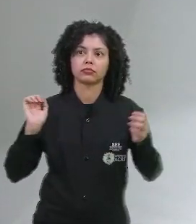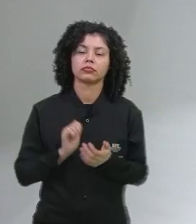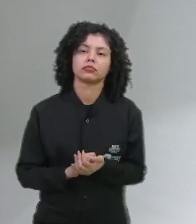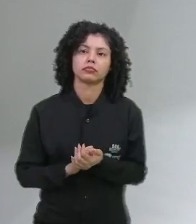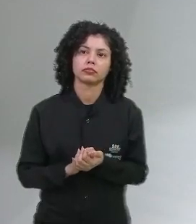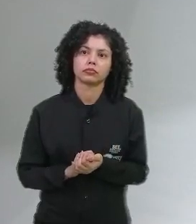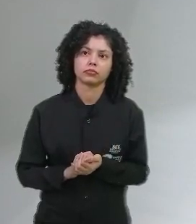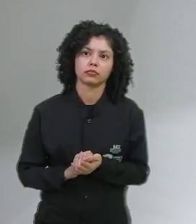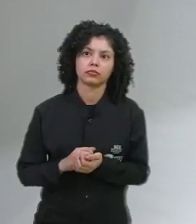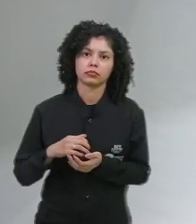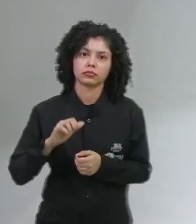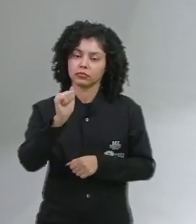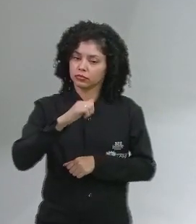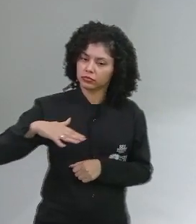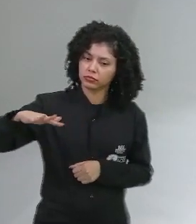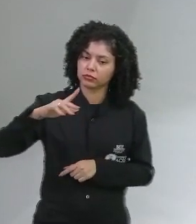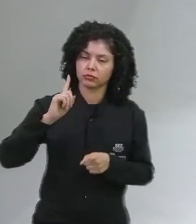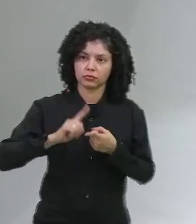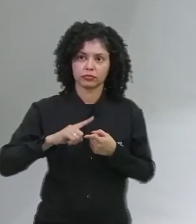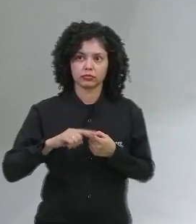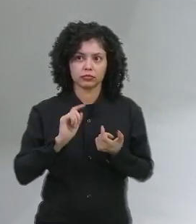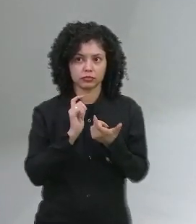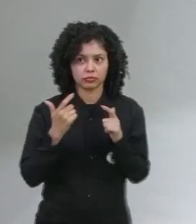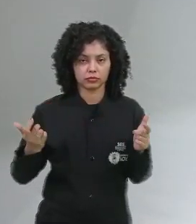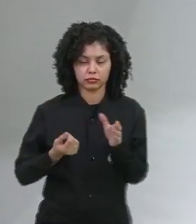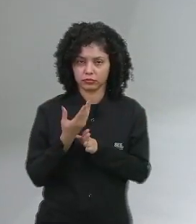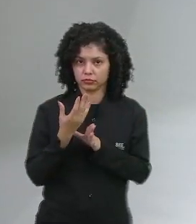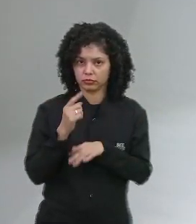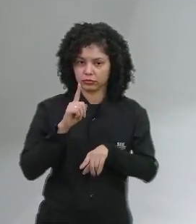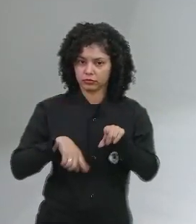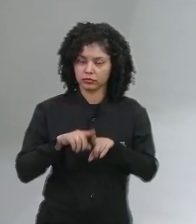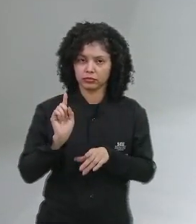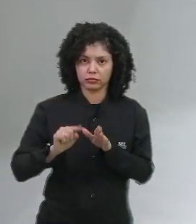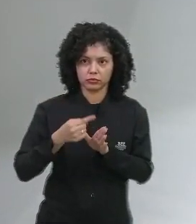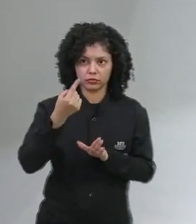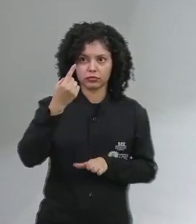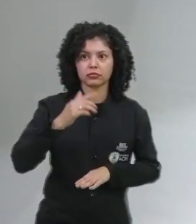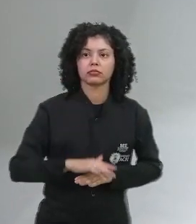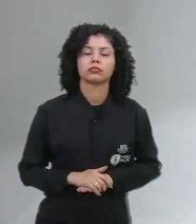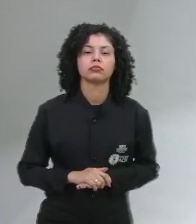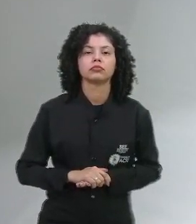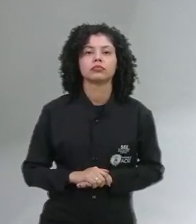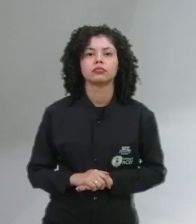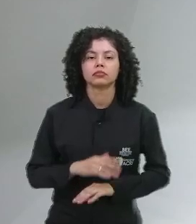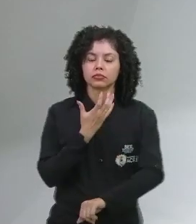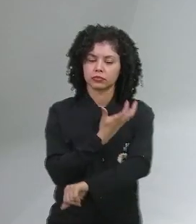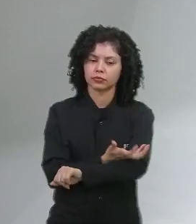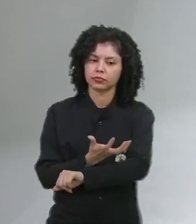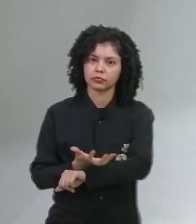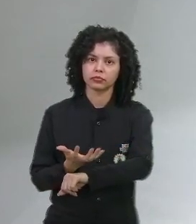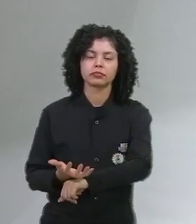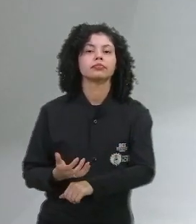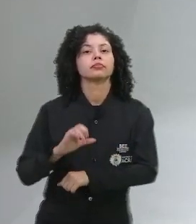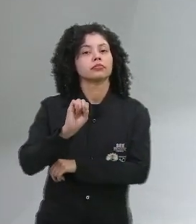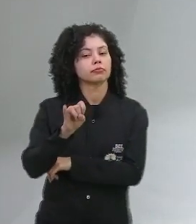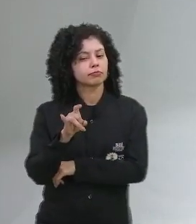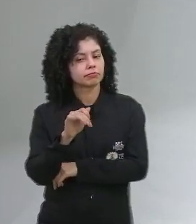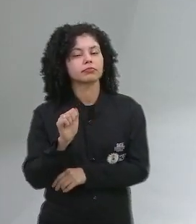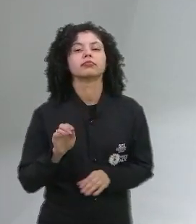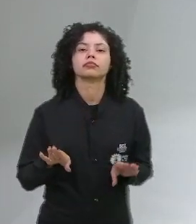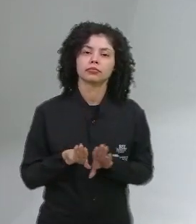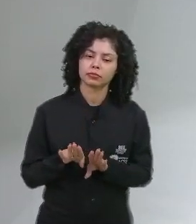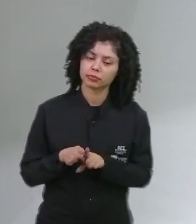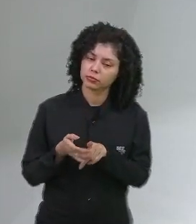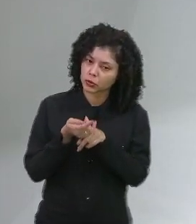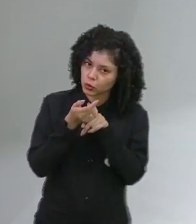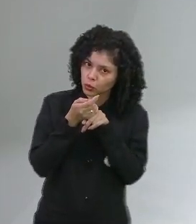vem crescendo o agro também, porque eu tenho uma grande produção de matéria-prima, tenho uma grande plantação de soja, tenho uma grande plantação de milho, e